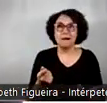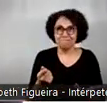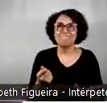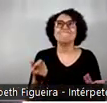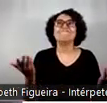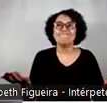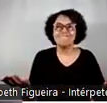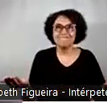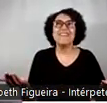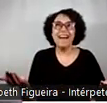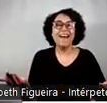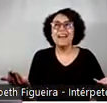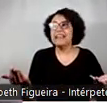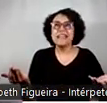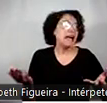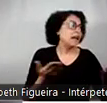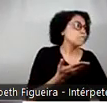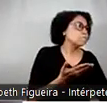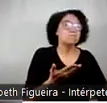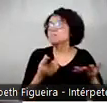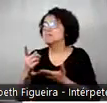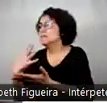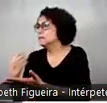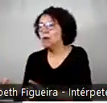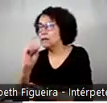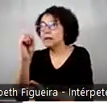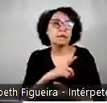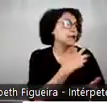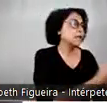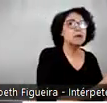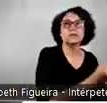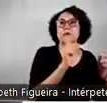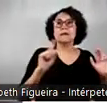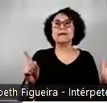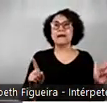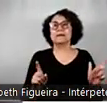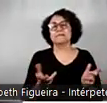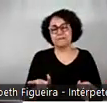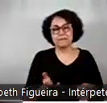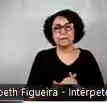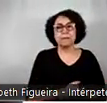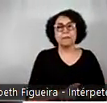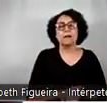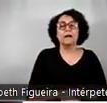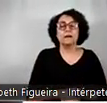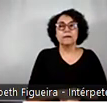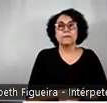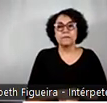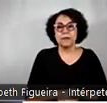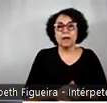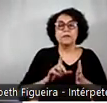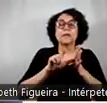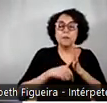causador de sofrimento, porque até os 18 anos de idade, né, ela. E aí, assim, depois eu compartilho com vocês o link, né,